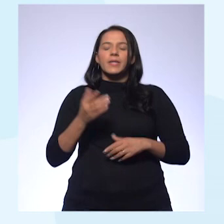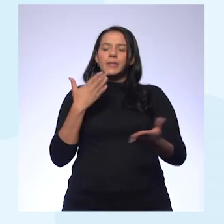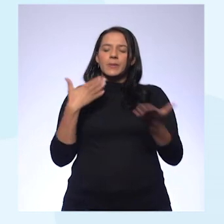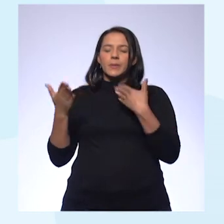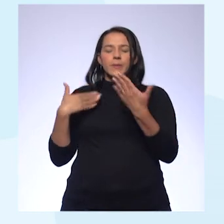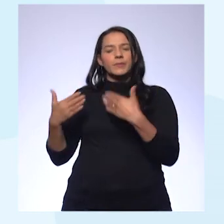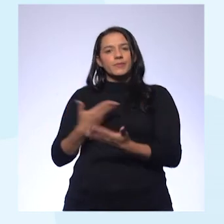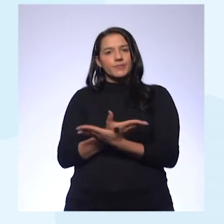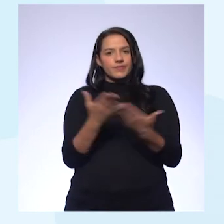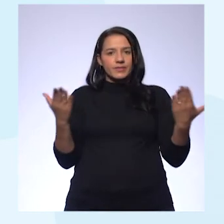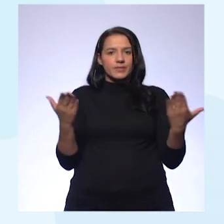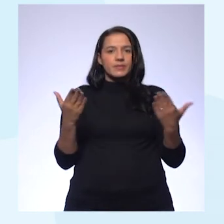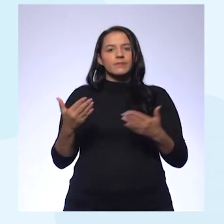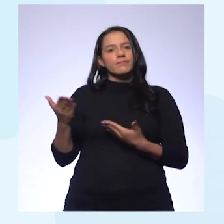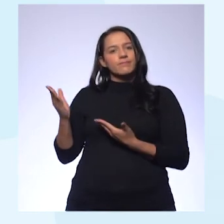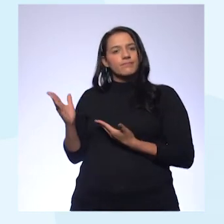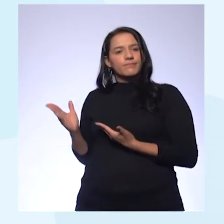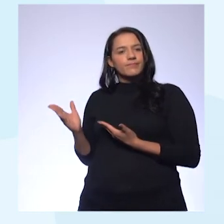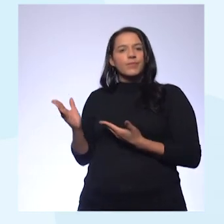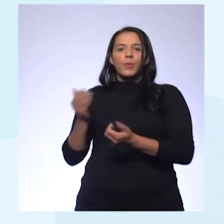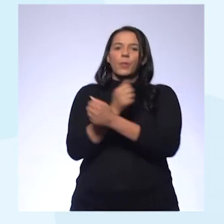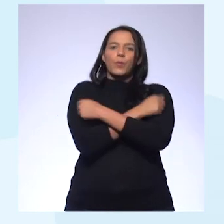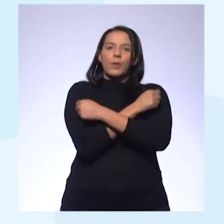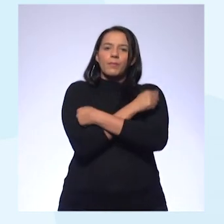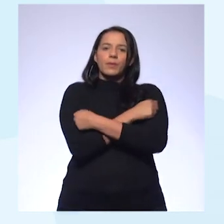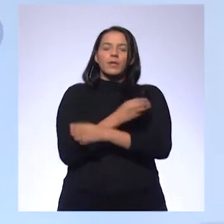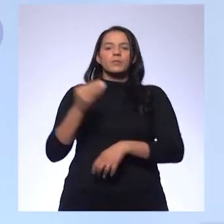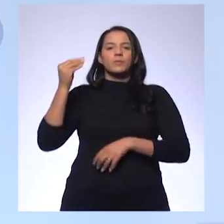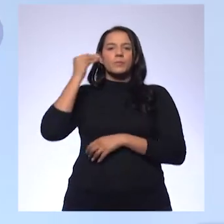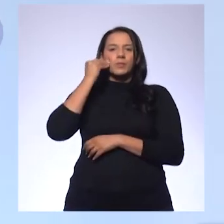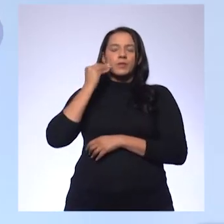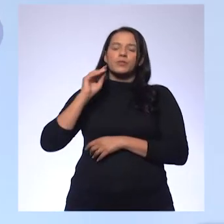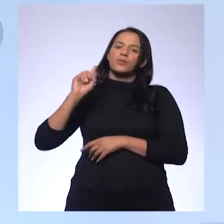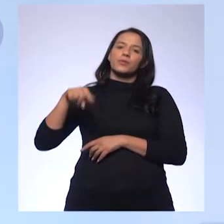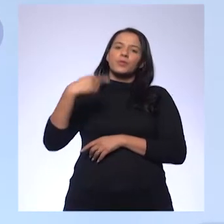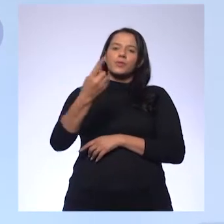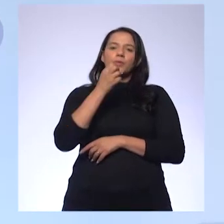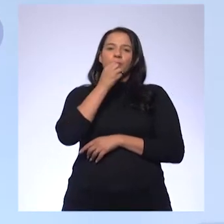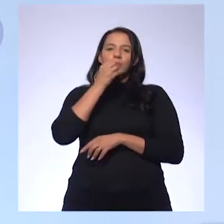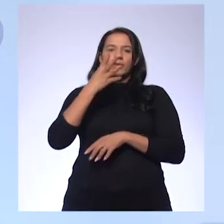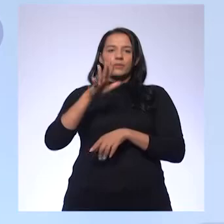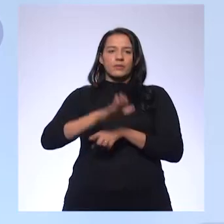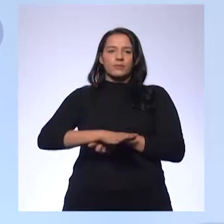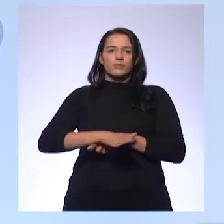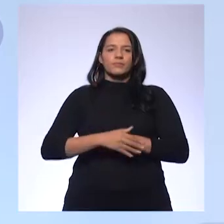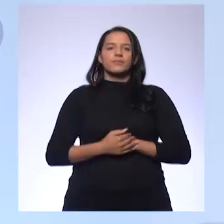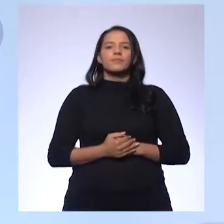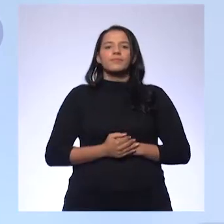diálogo com vocês. Então, um grande abraço, um grande beijo e um ótimo final de tarde.